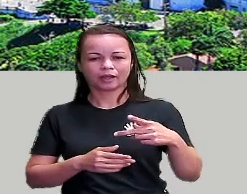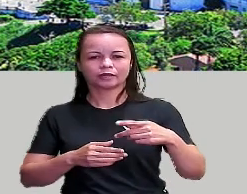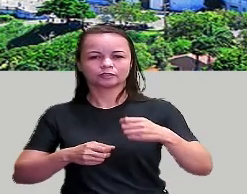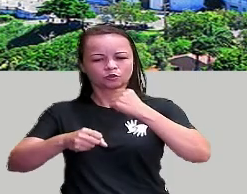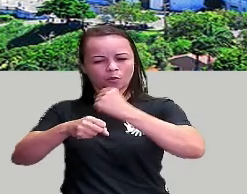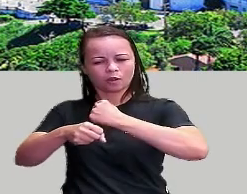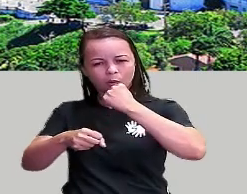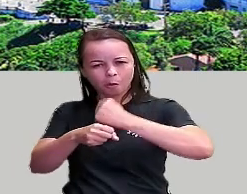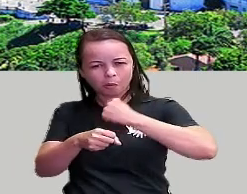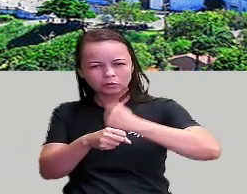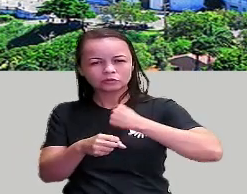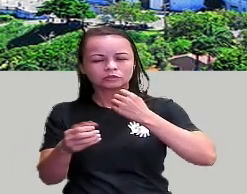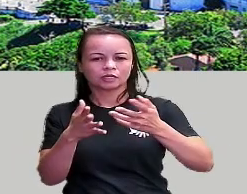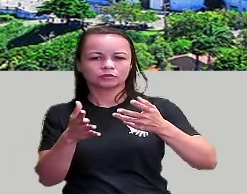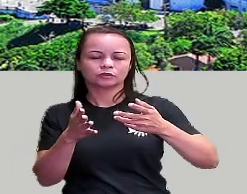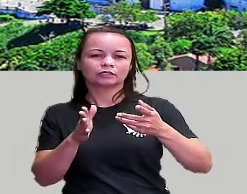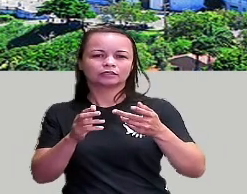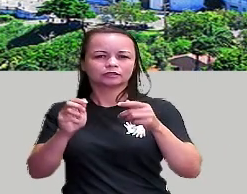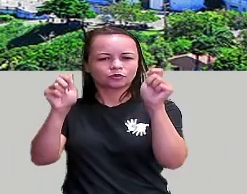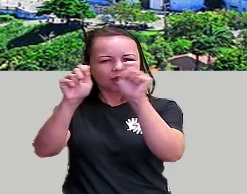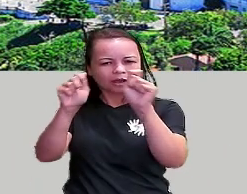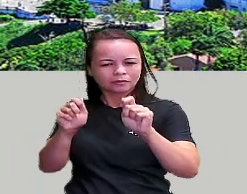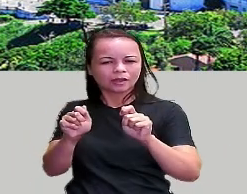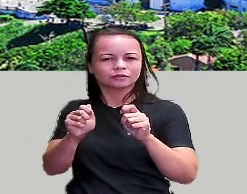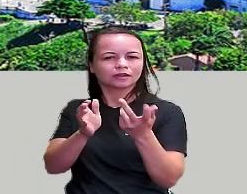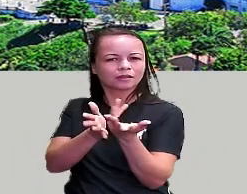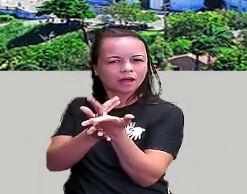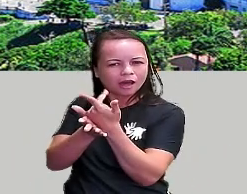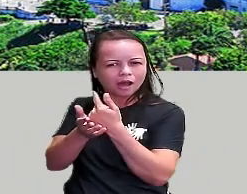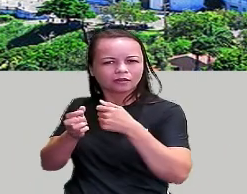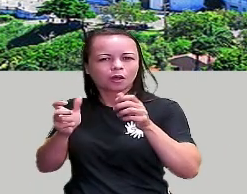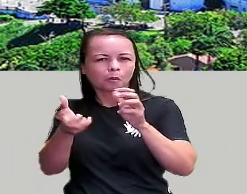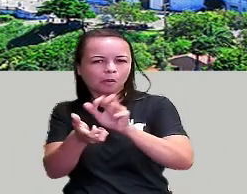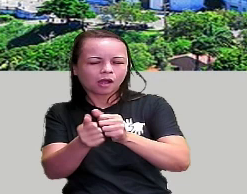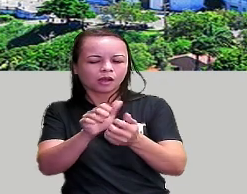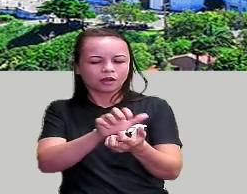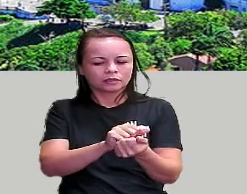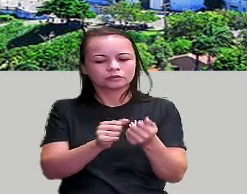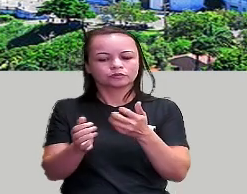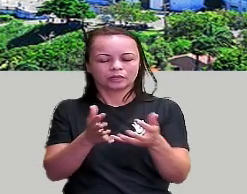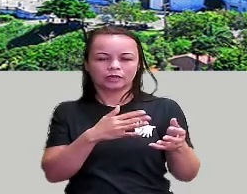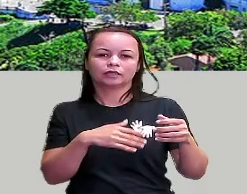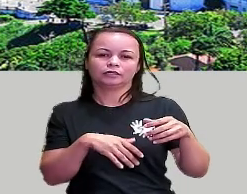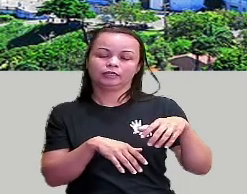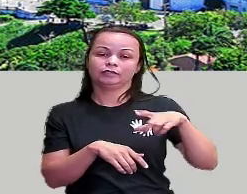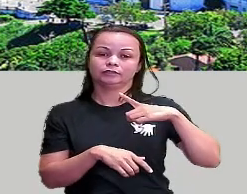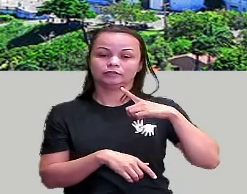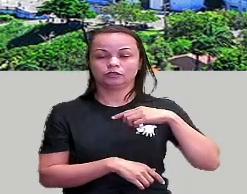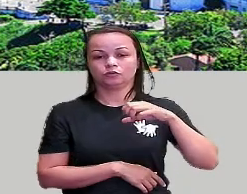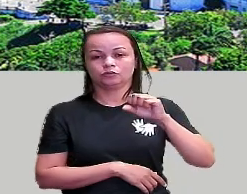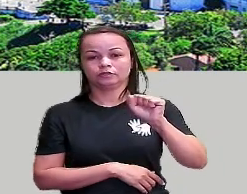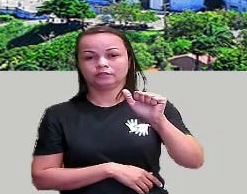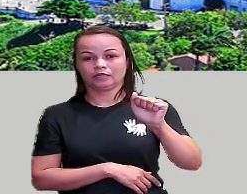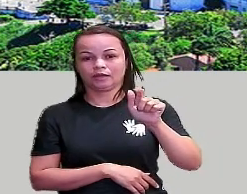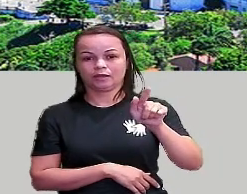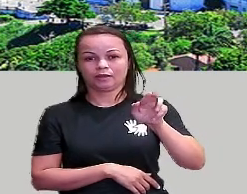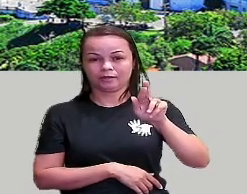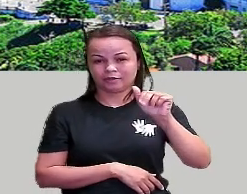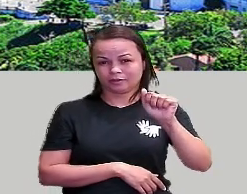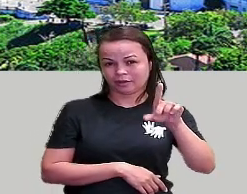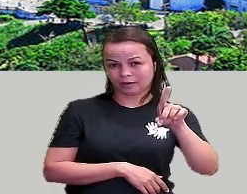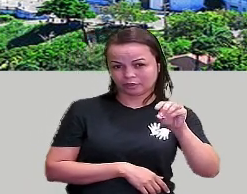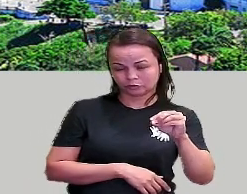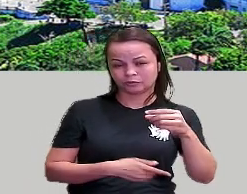construções, além do artesanato e das tradições empregadas entre o sagrado e profano. Por que,